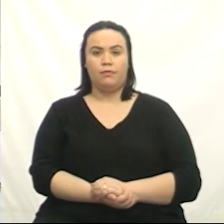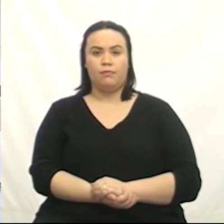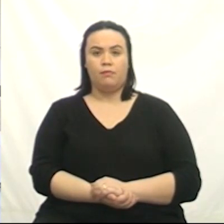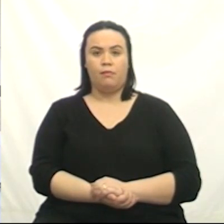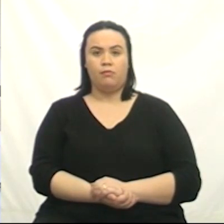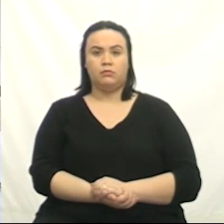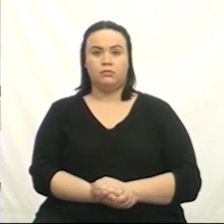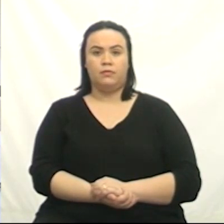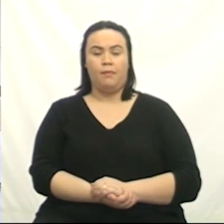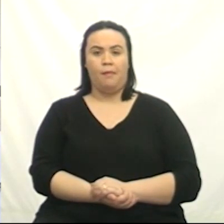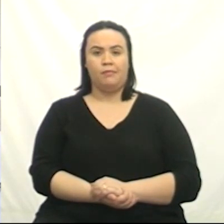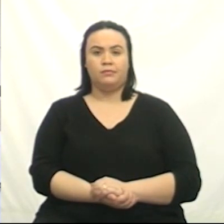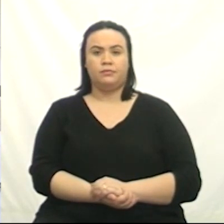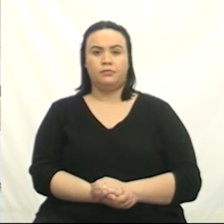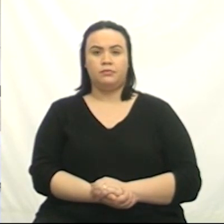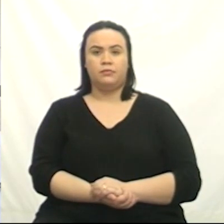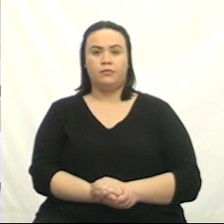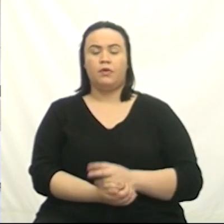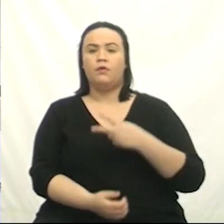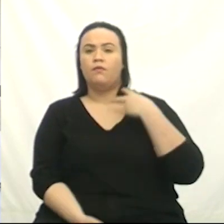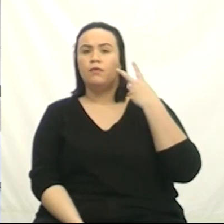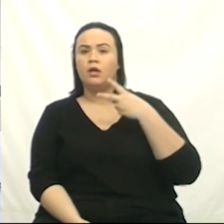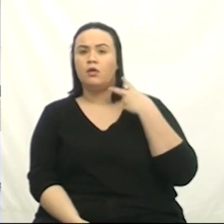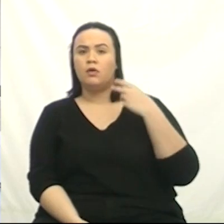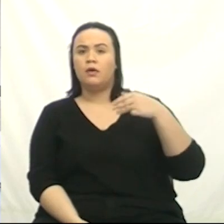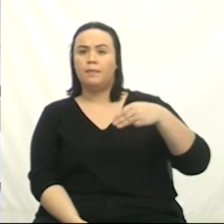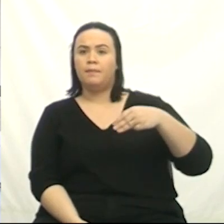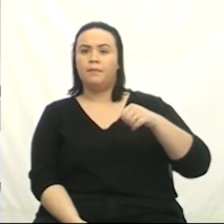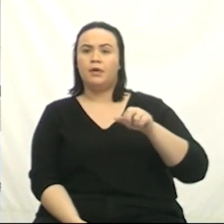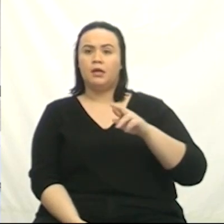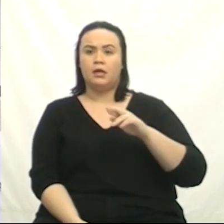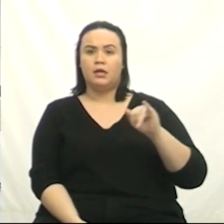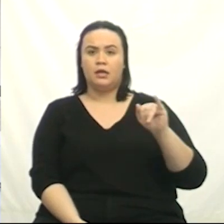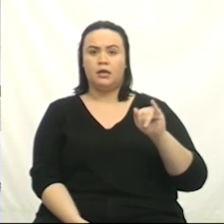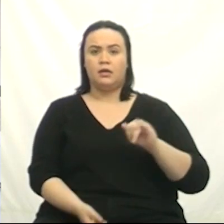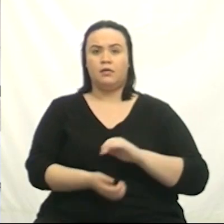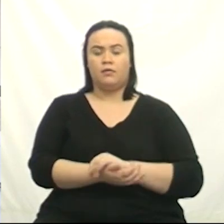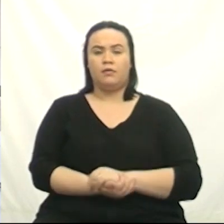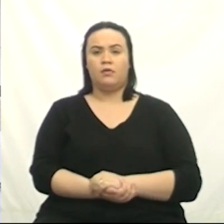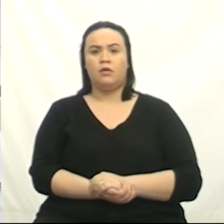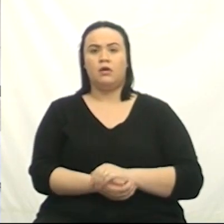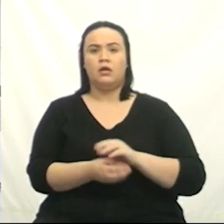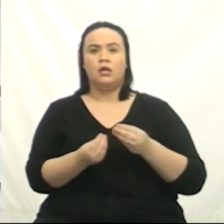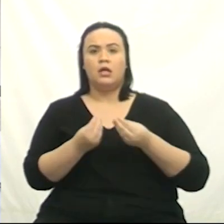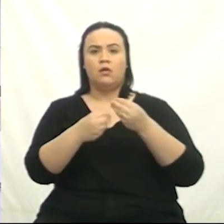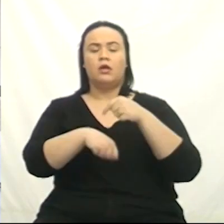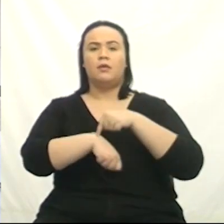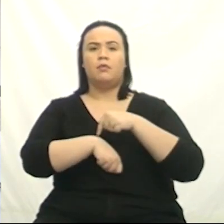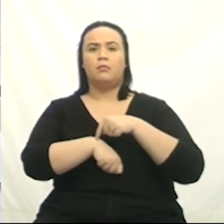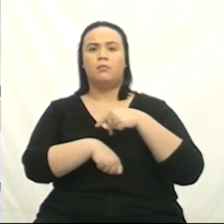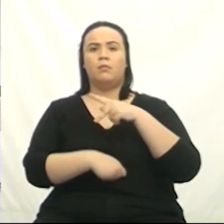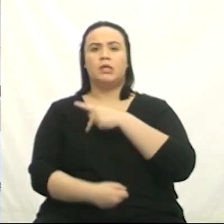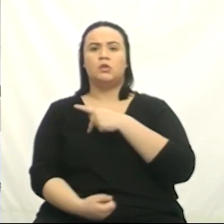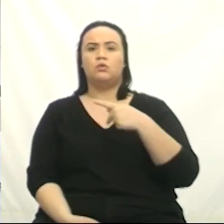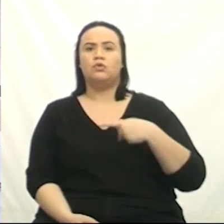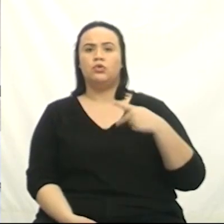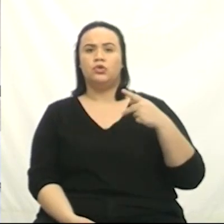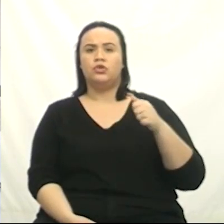Com a palavra, com o vereador Miri D'Agostin, passo o seu tempo para o pastor Jair Alexandre.